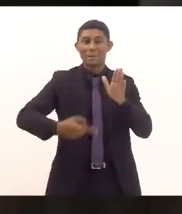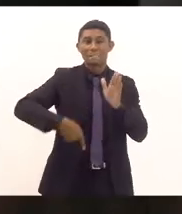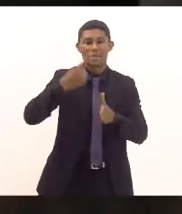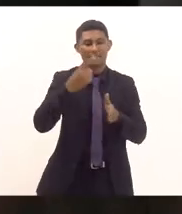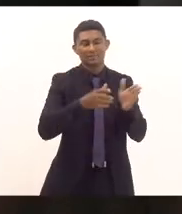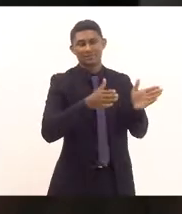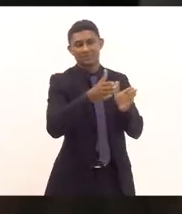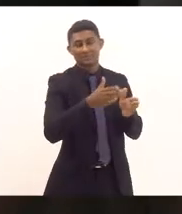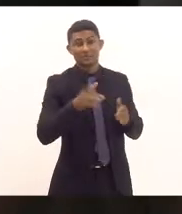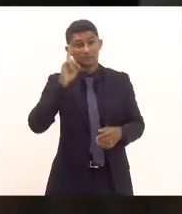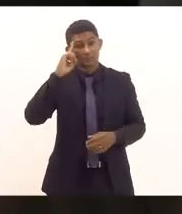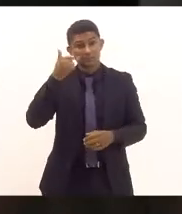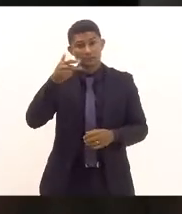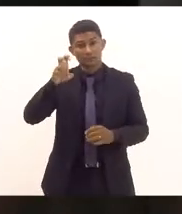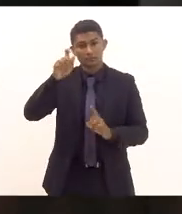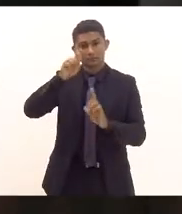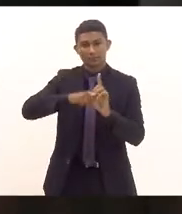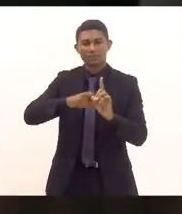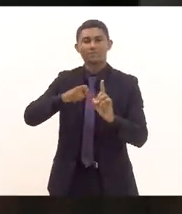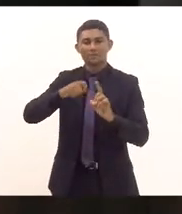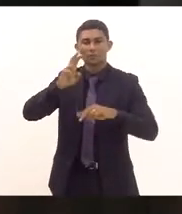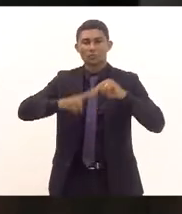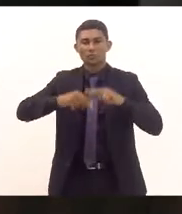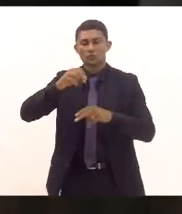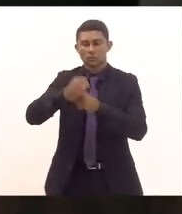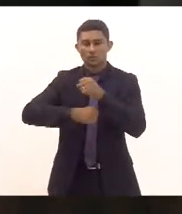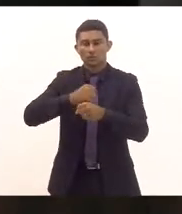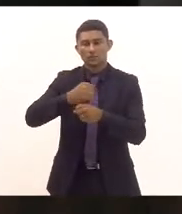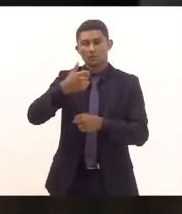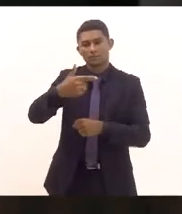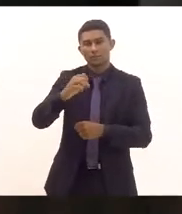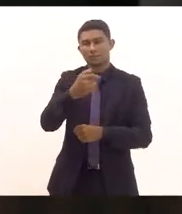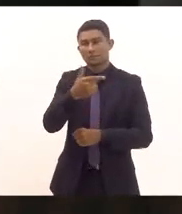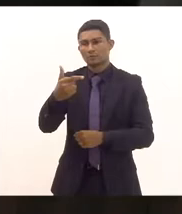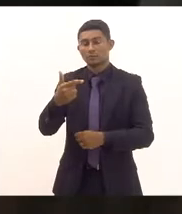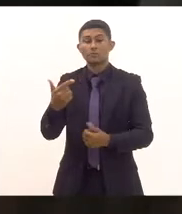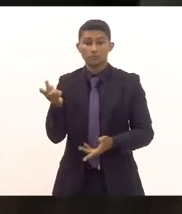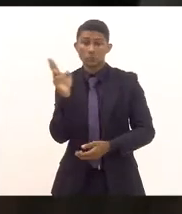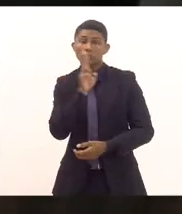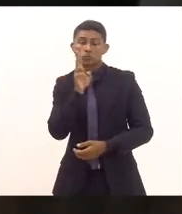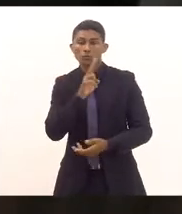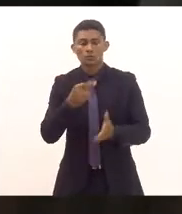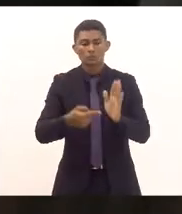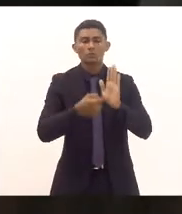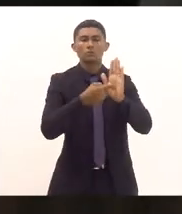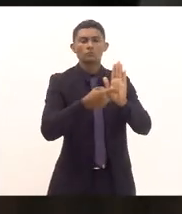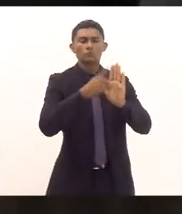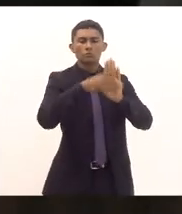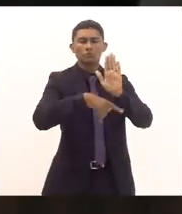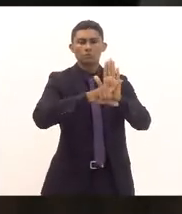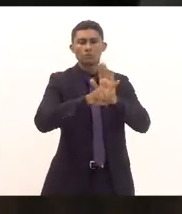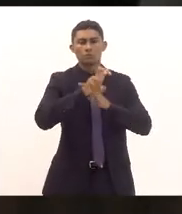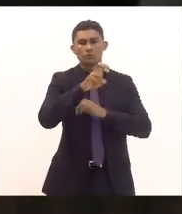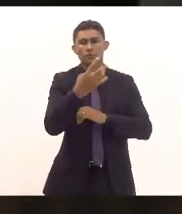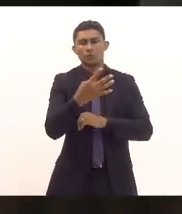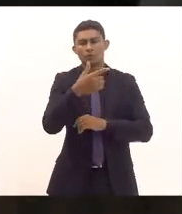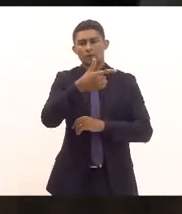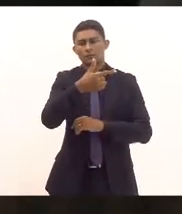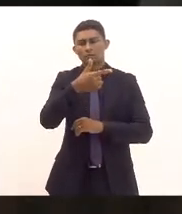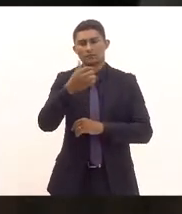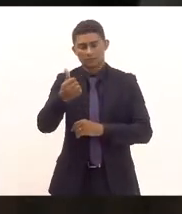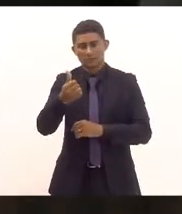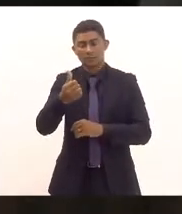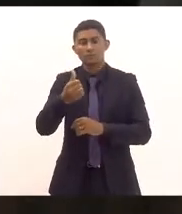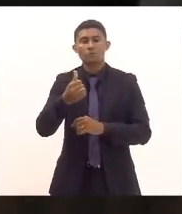do dia quinze de junho de 22 em regime de urgência e discussão única projeto de lei 540 22